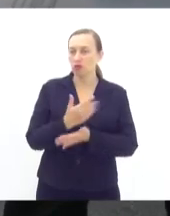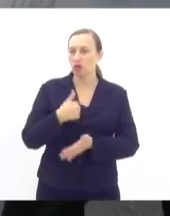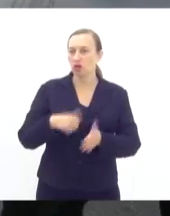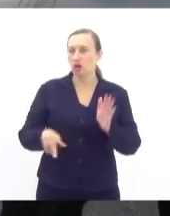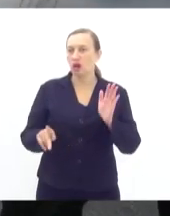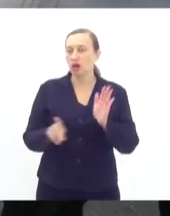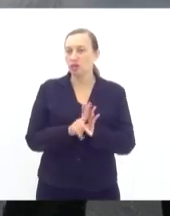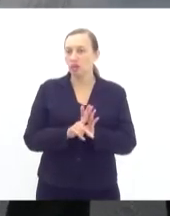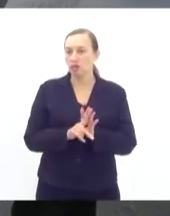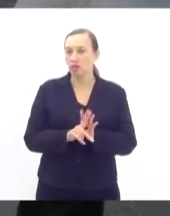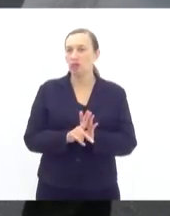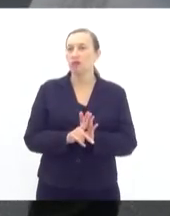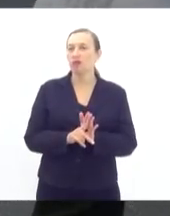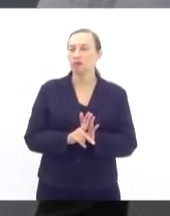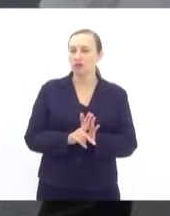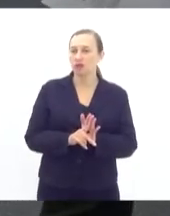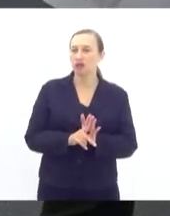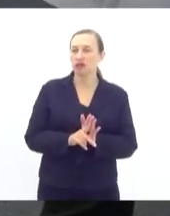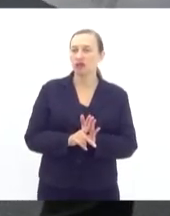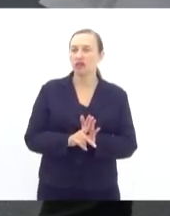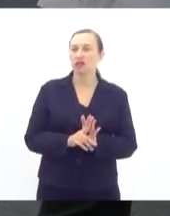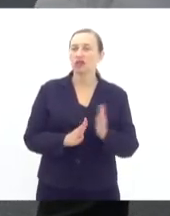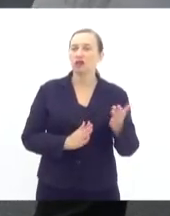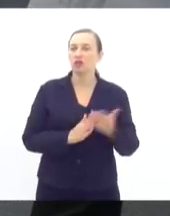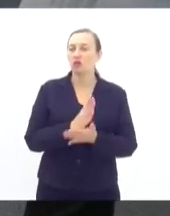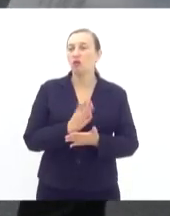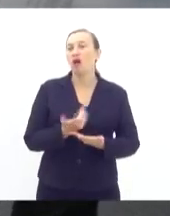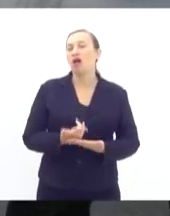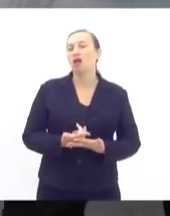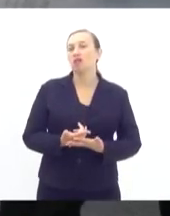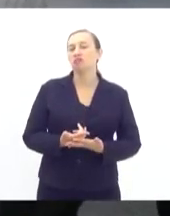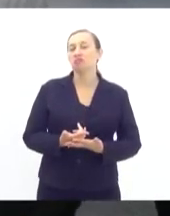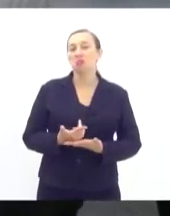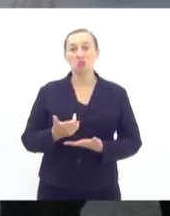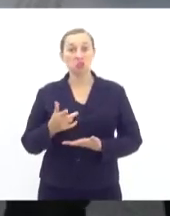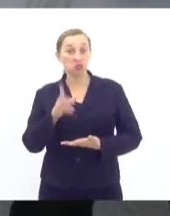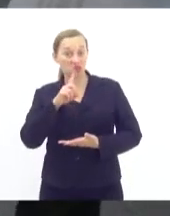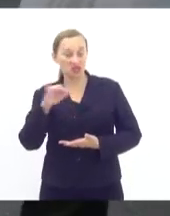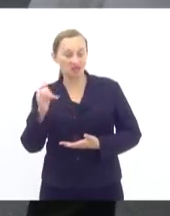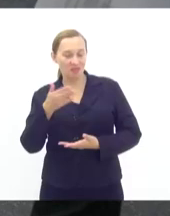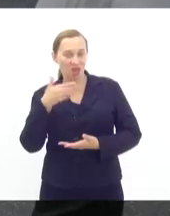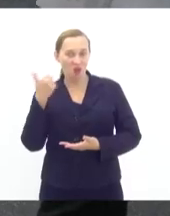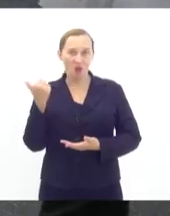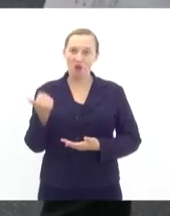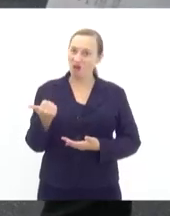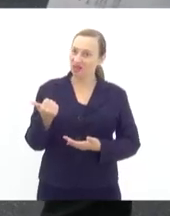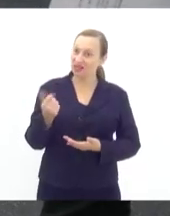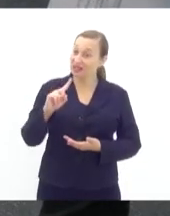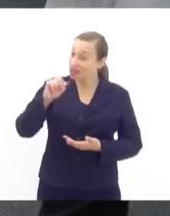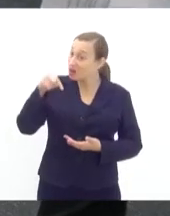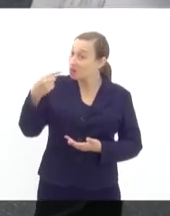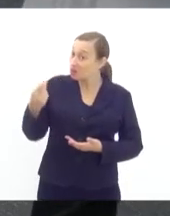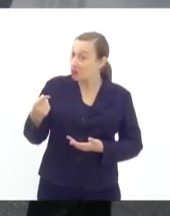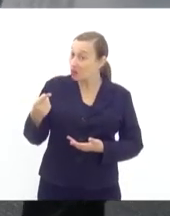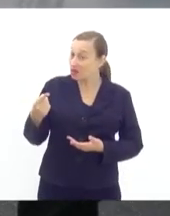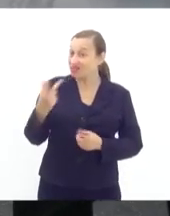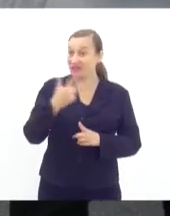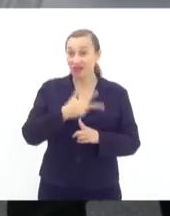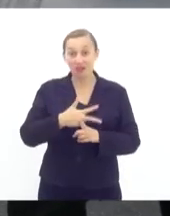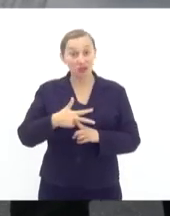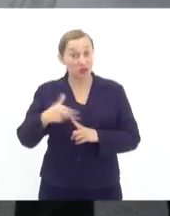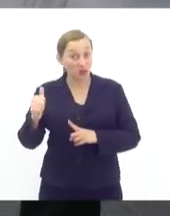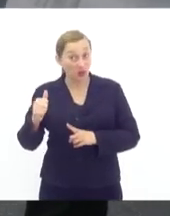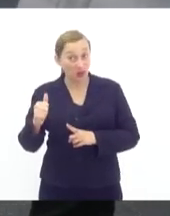efetivamente aqui na casa Legislativa e não poderia ser num dia melhor um dia depois da Bela vitória